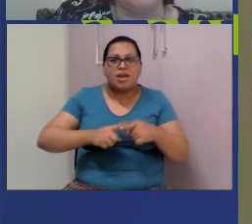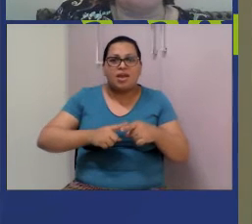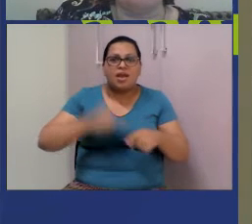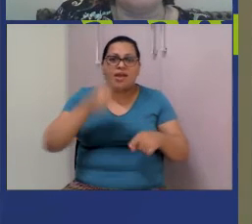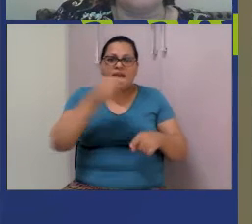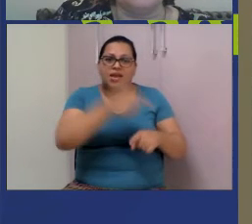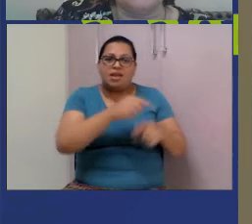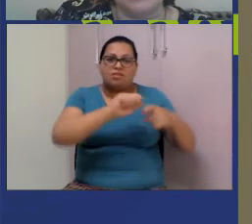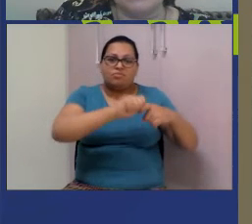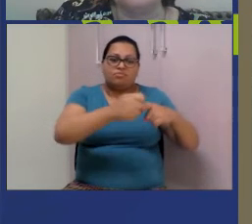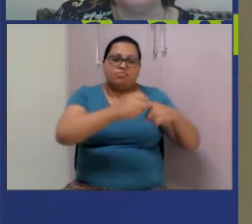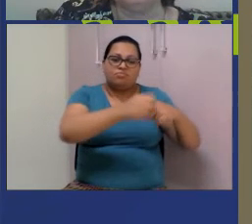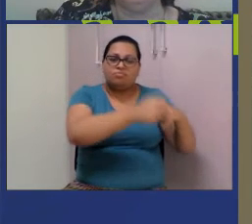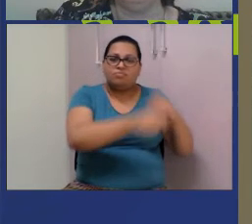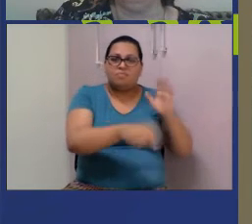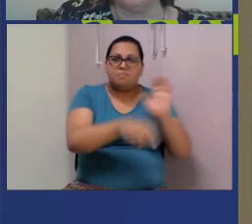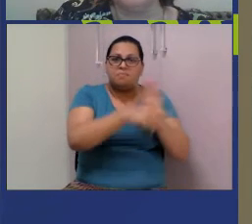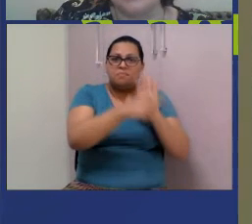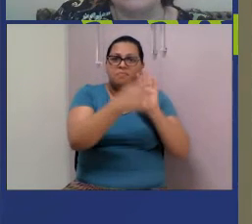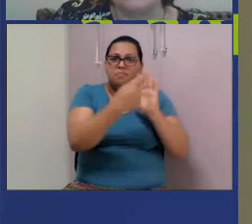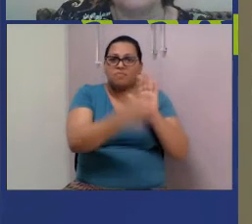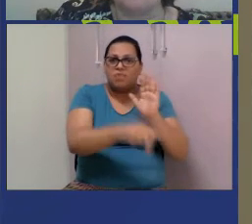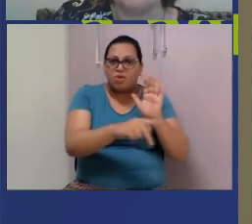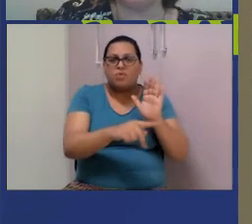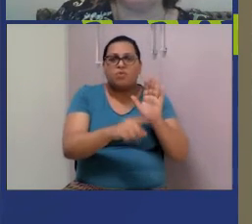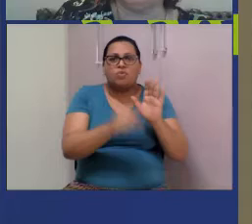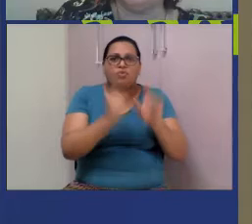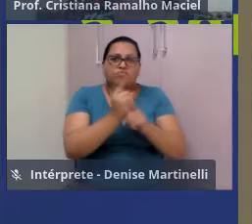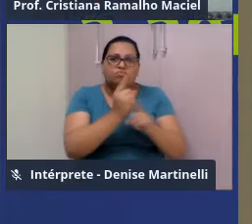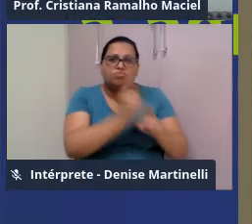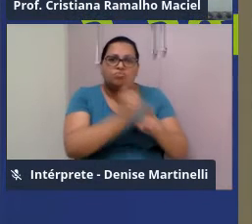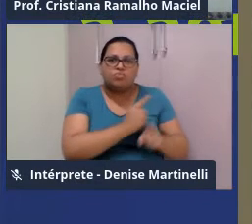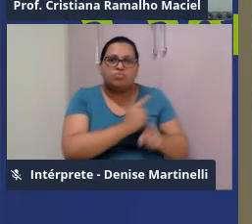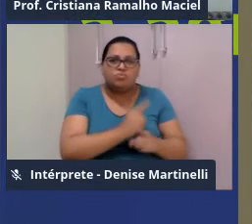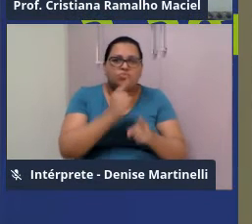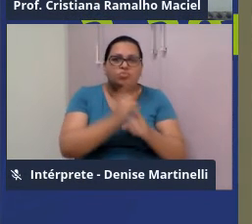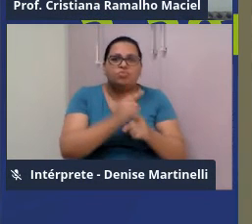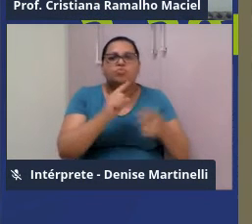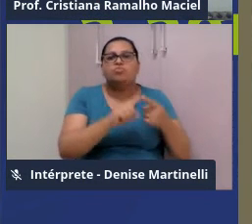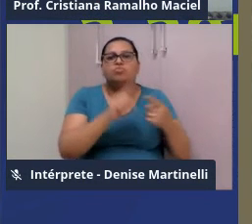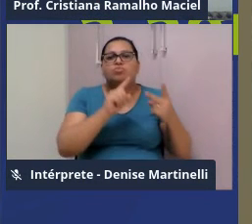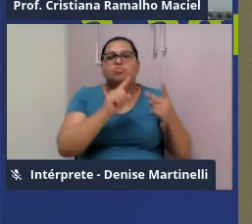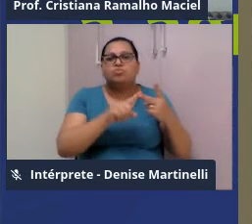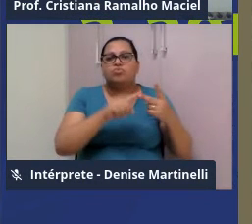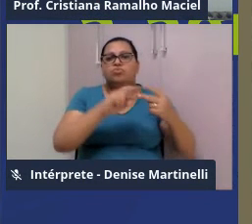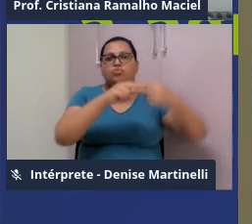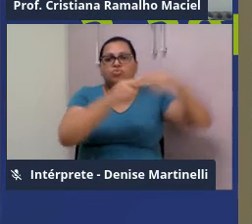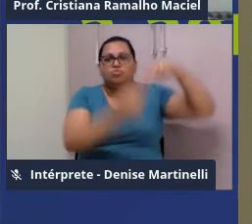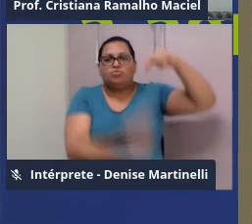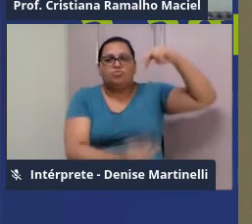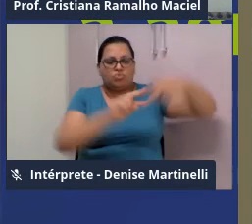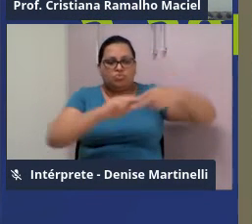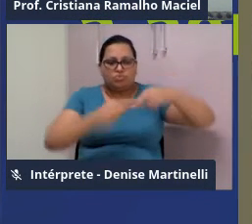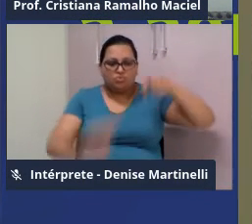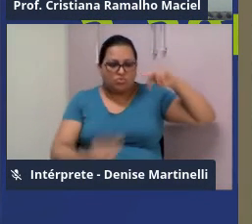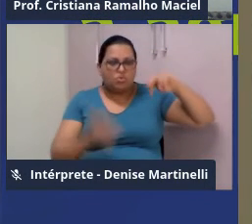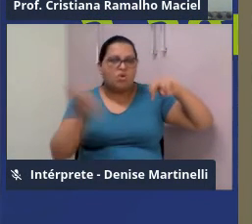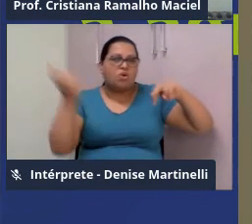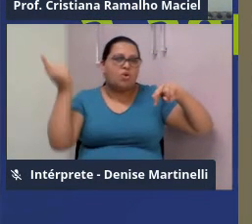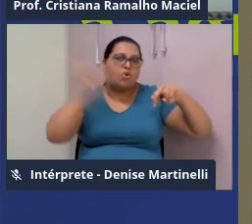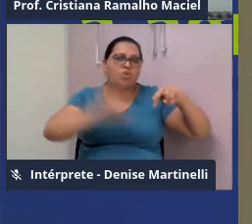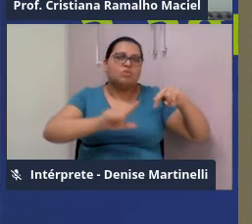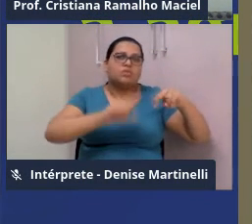eu encontrava mananase e glucanase, capaz de digerir a celulose e a hemicelulose.